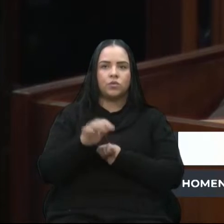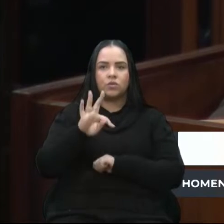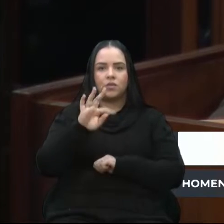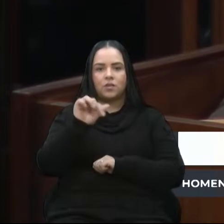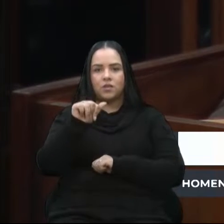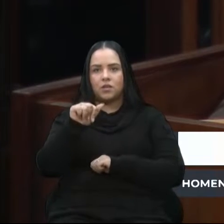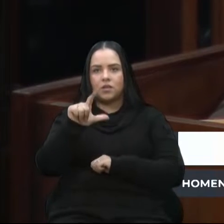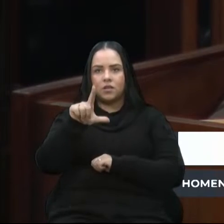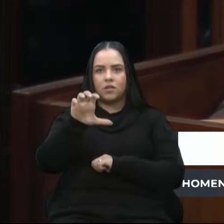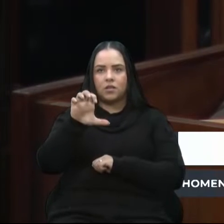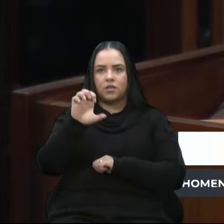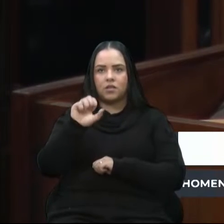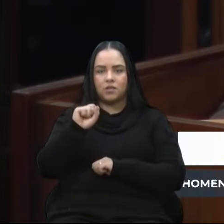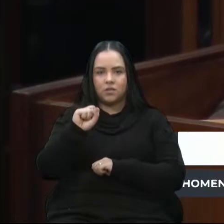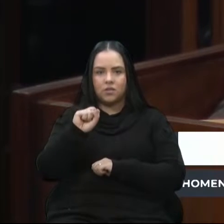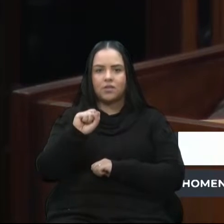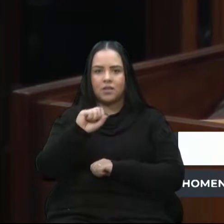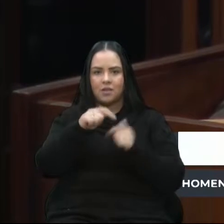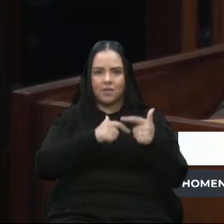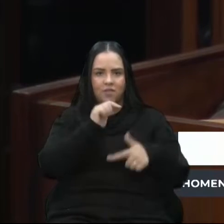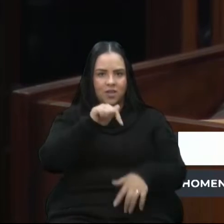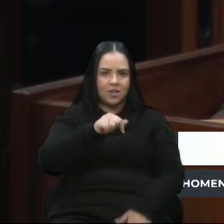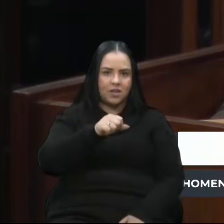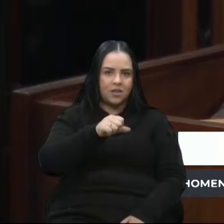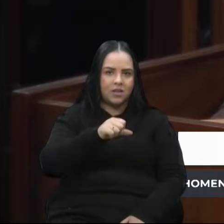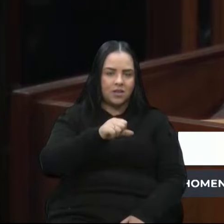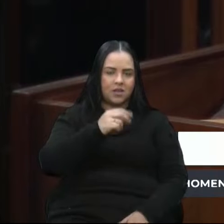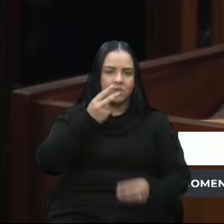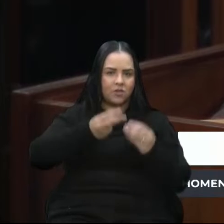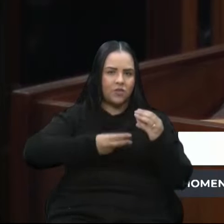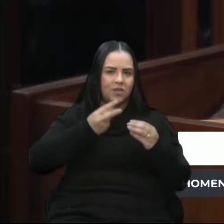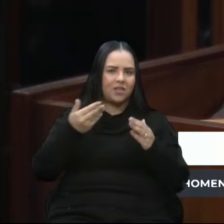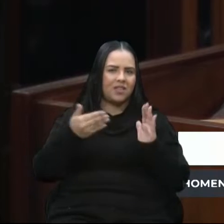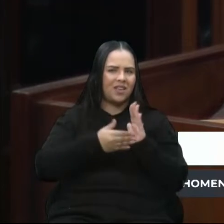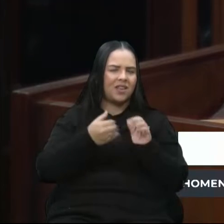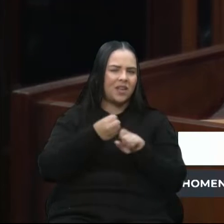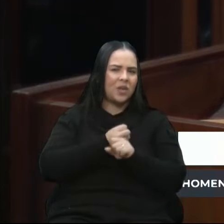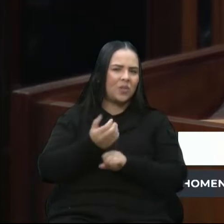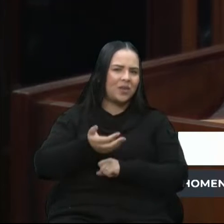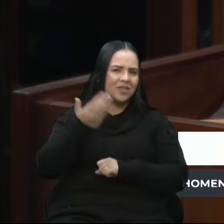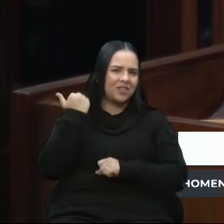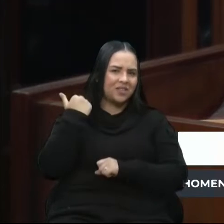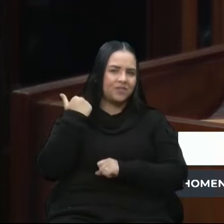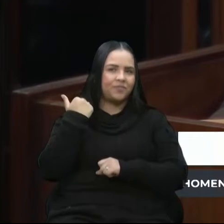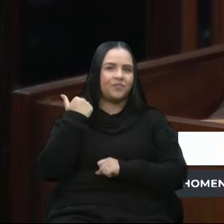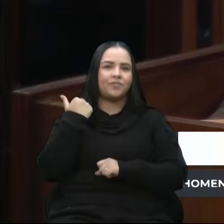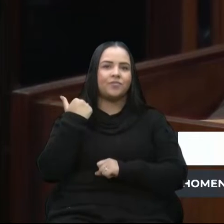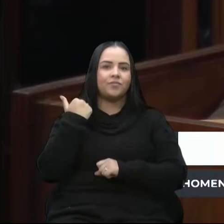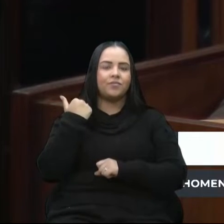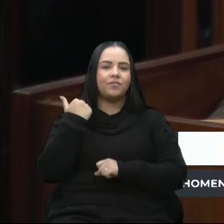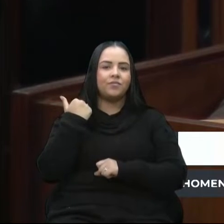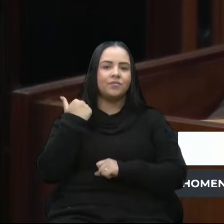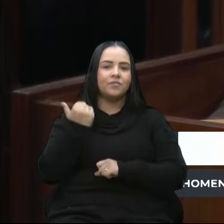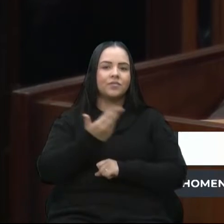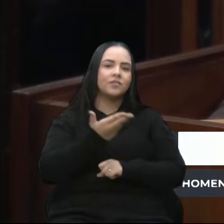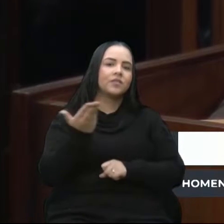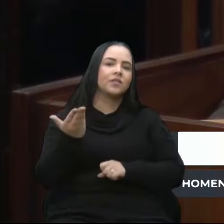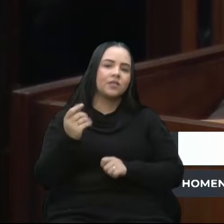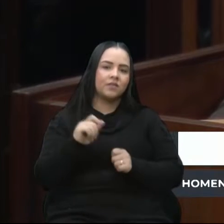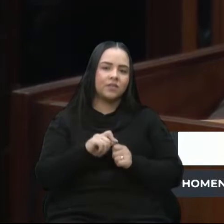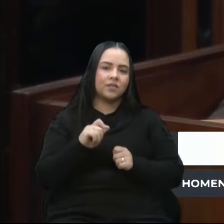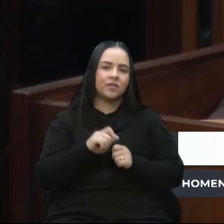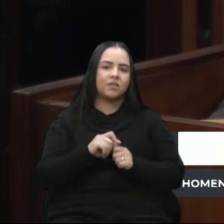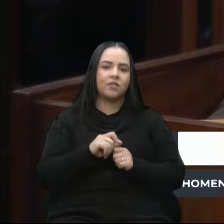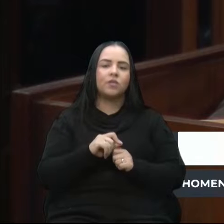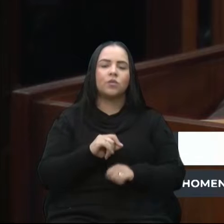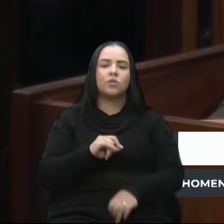Ermiliato, que trabalhava na Câmara até o ano passado, se não me engano, eles fizeram um inventário, e o programa de